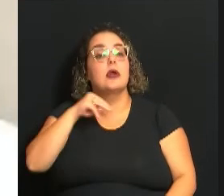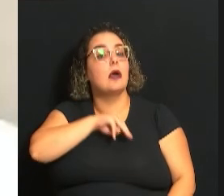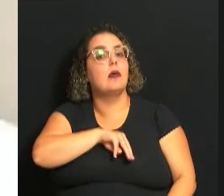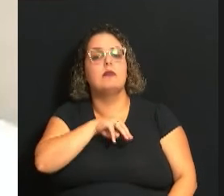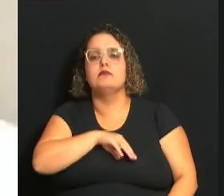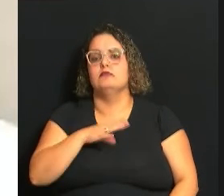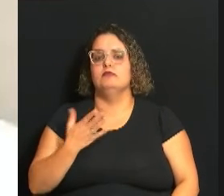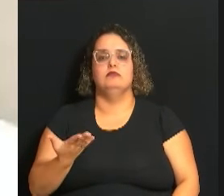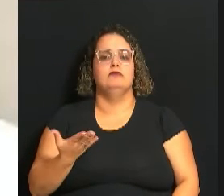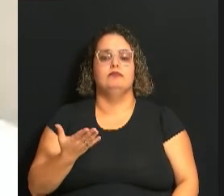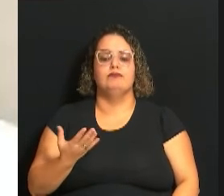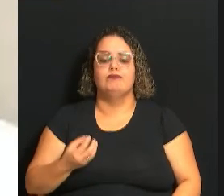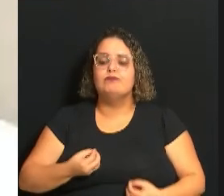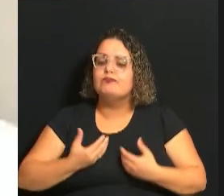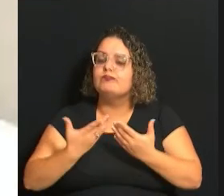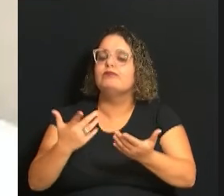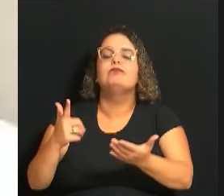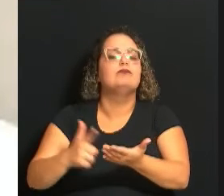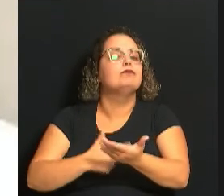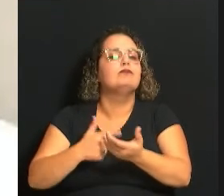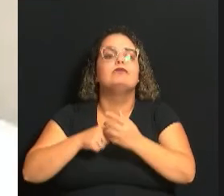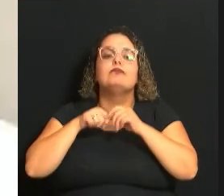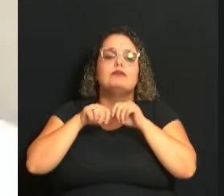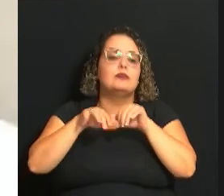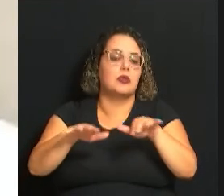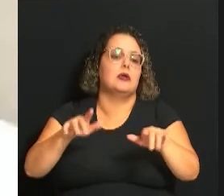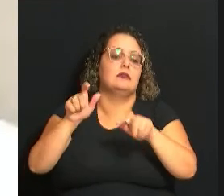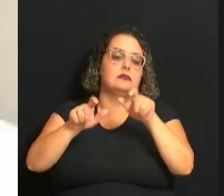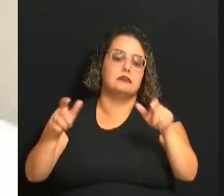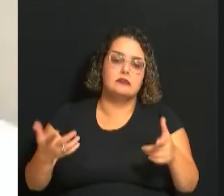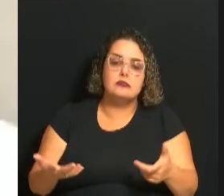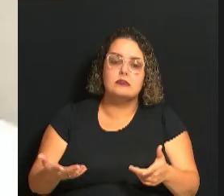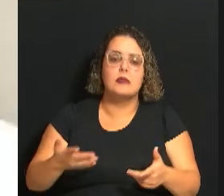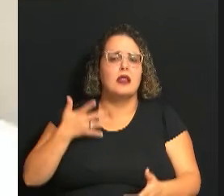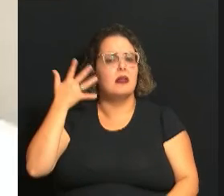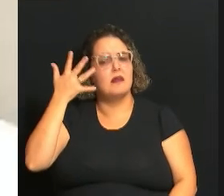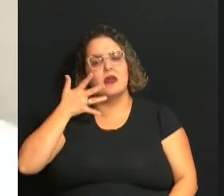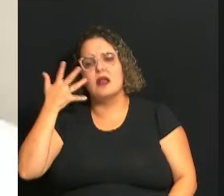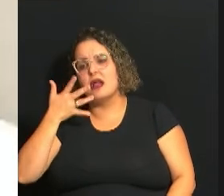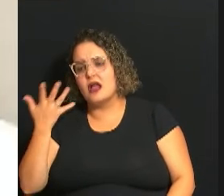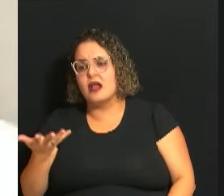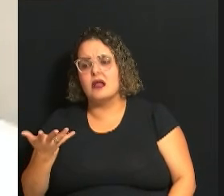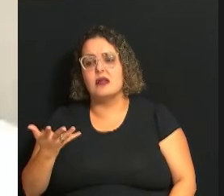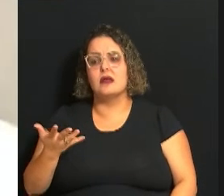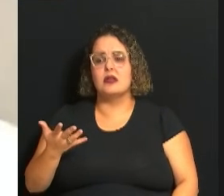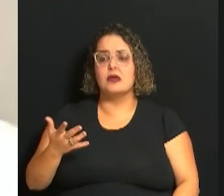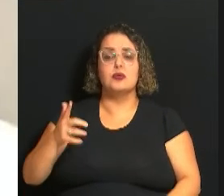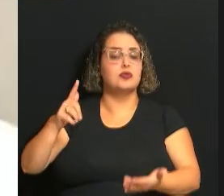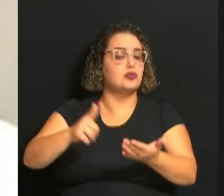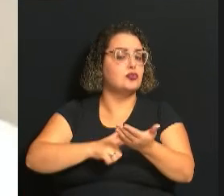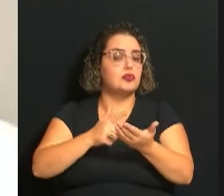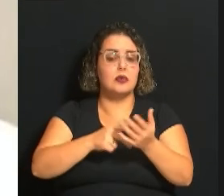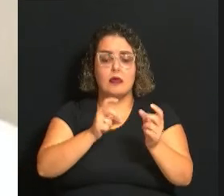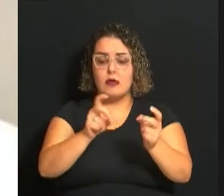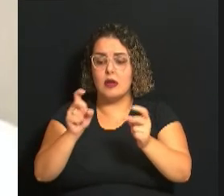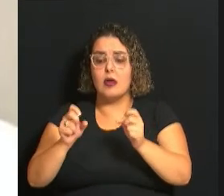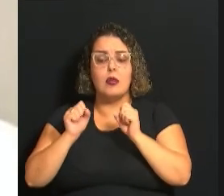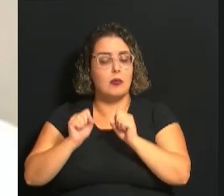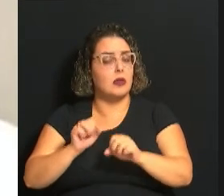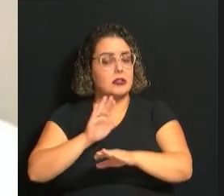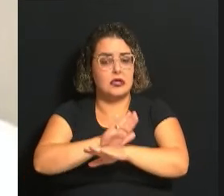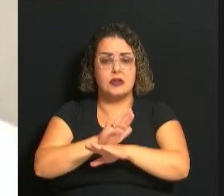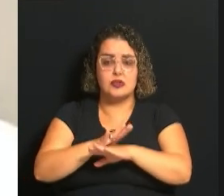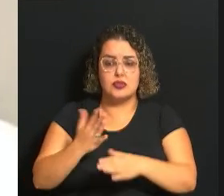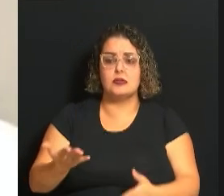poder levar meu livro para o maior número possível de pessoas, através de palestras, através dele fisicamente, e de poder ajudar, né, através da